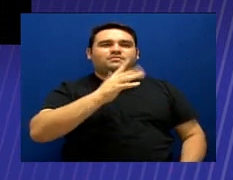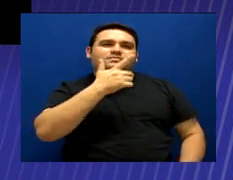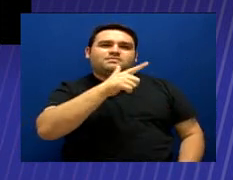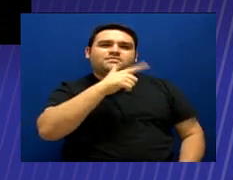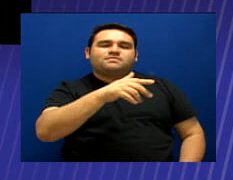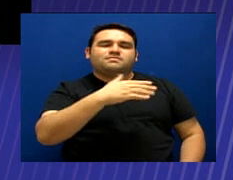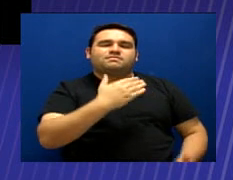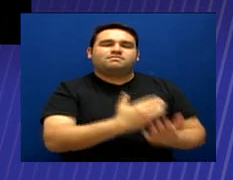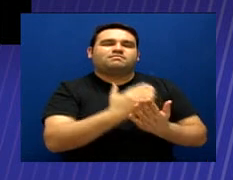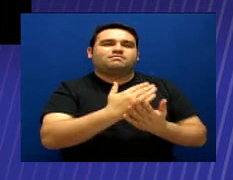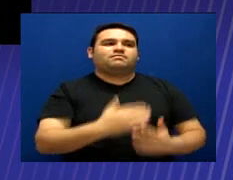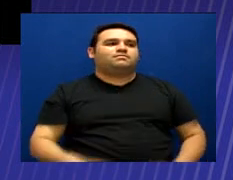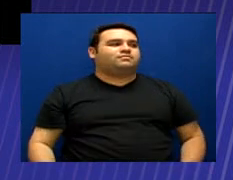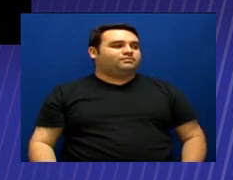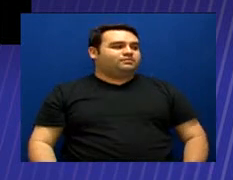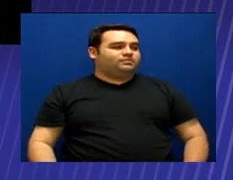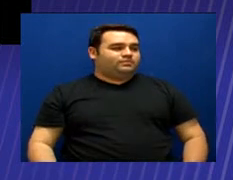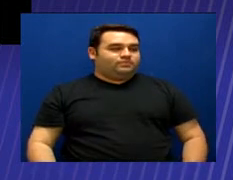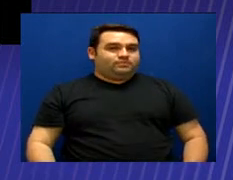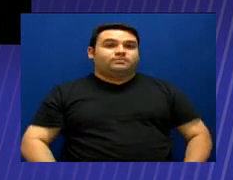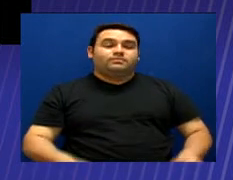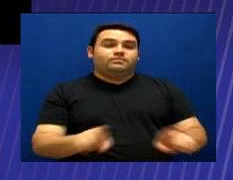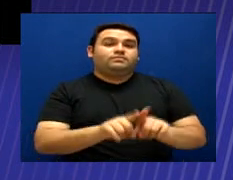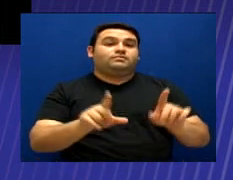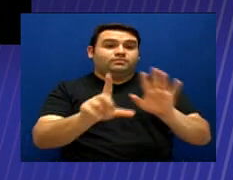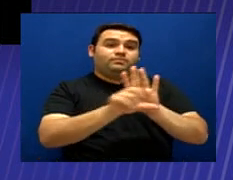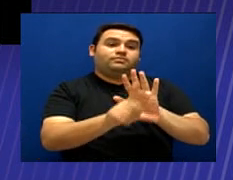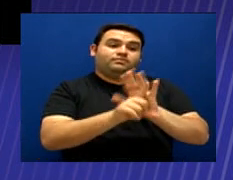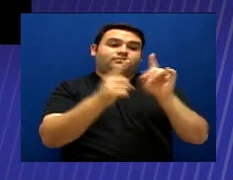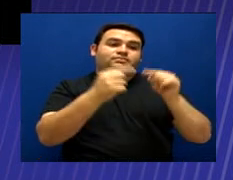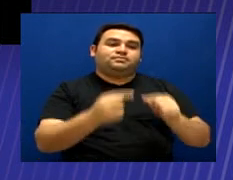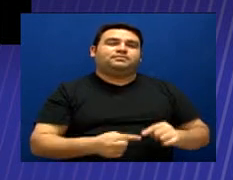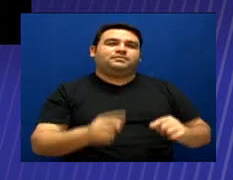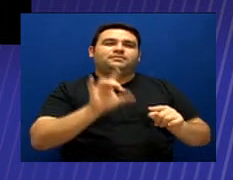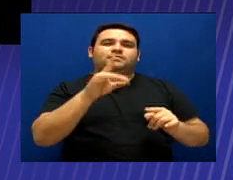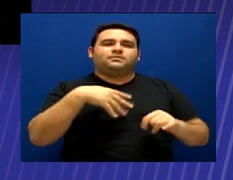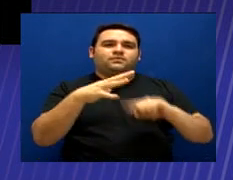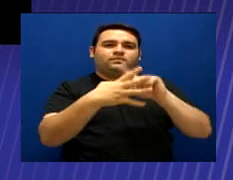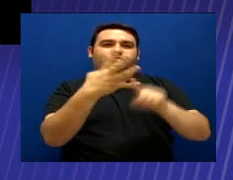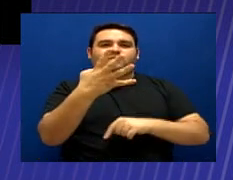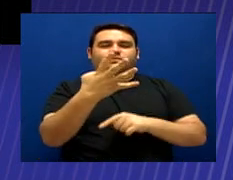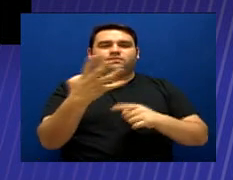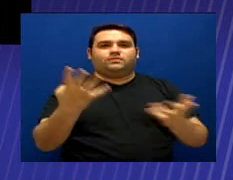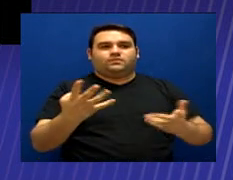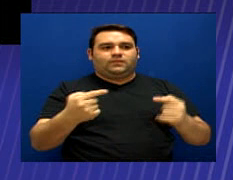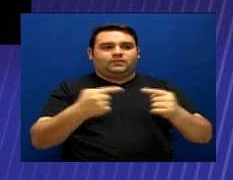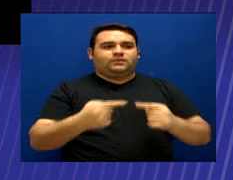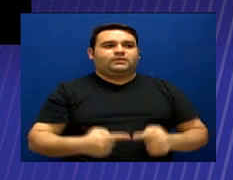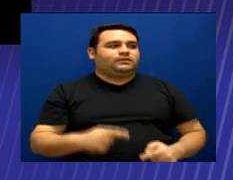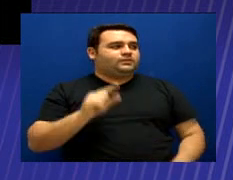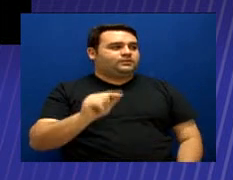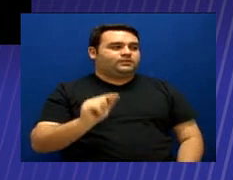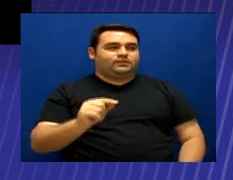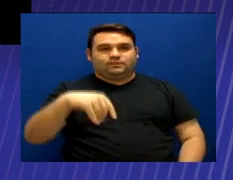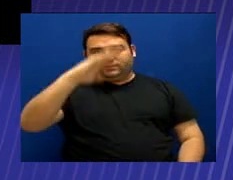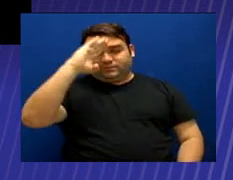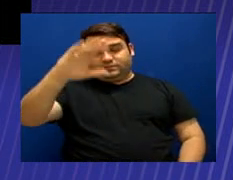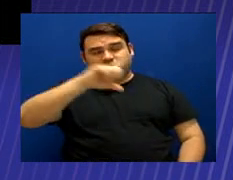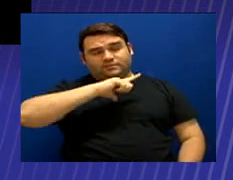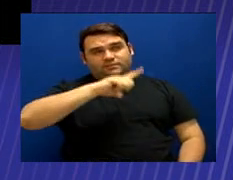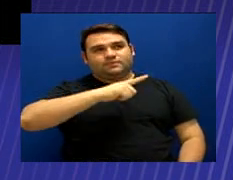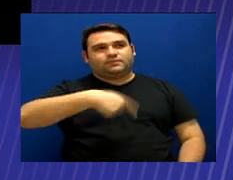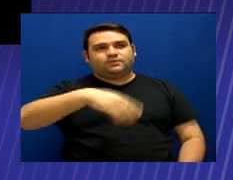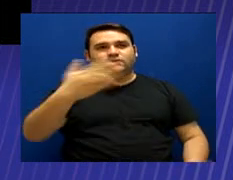sucesso. E, bom, a legislação aplicada, eu coloquei apenas quatro aqui, que seria mais focada para o que